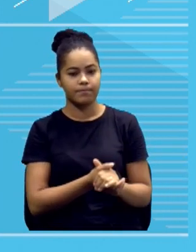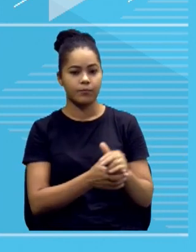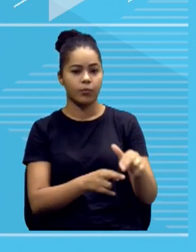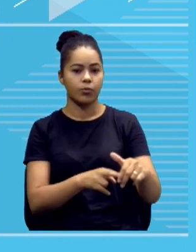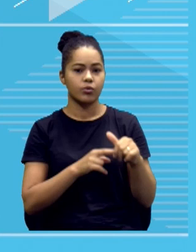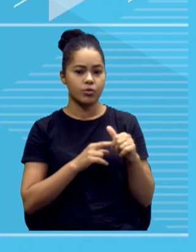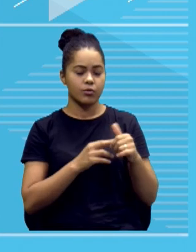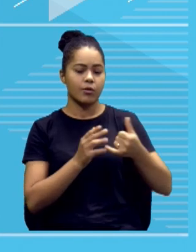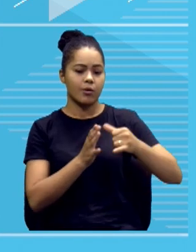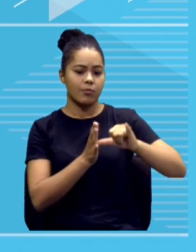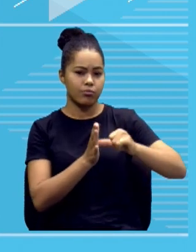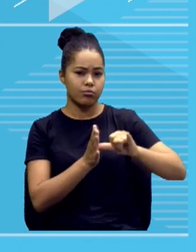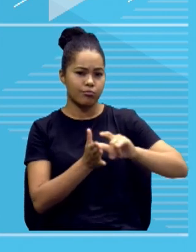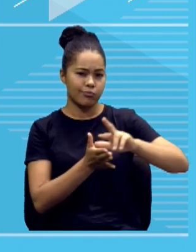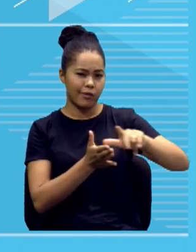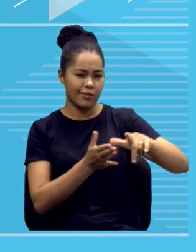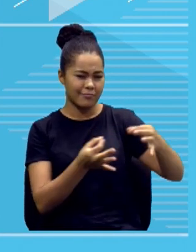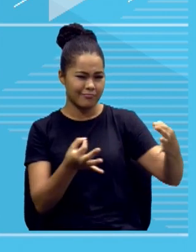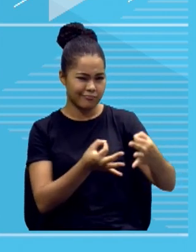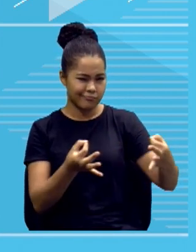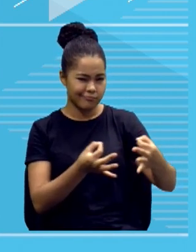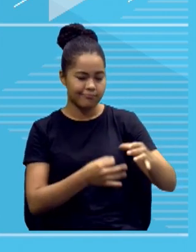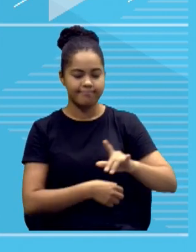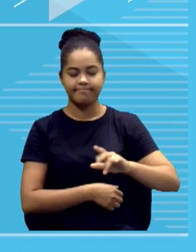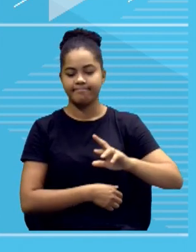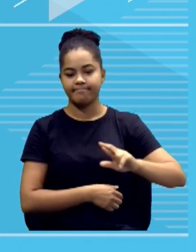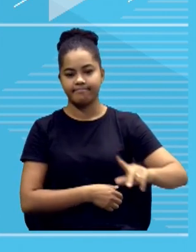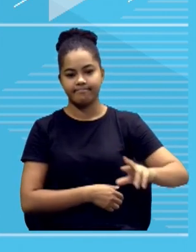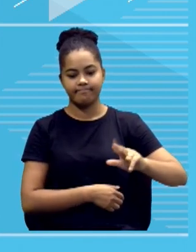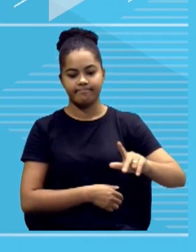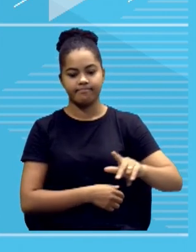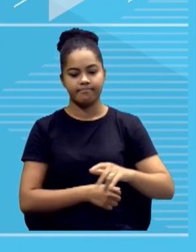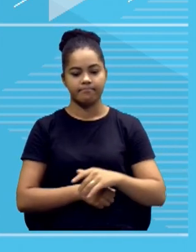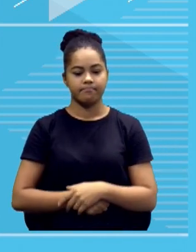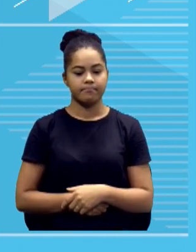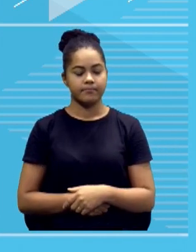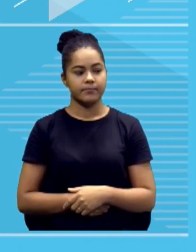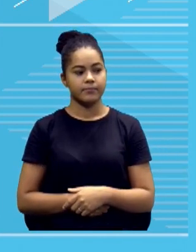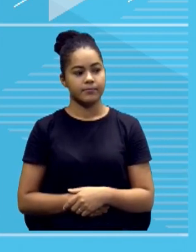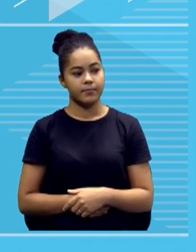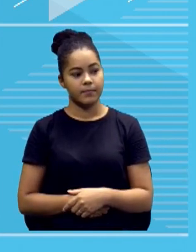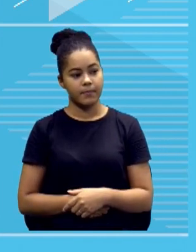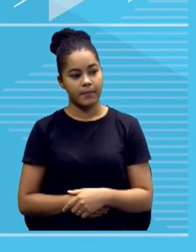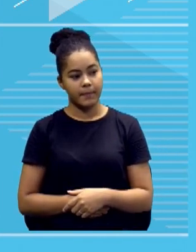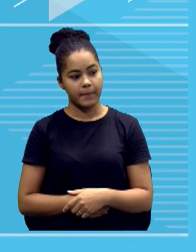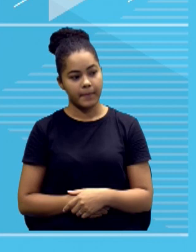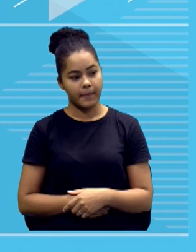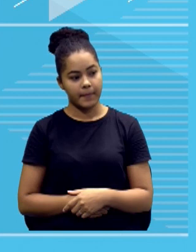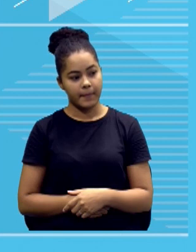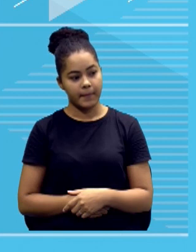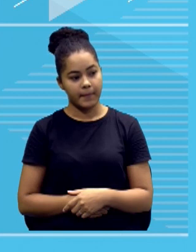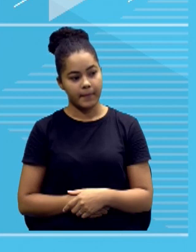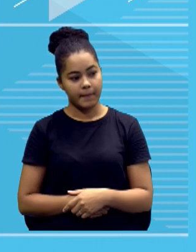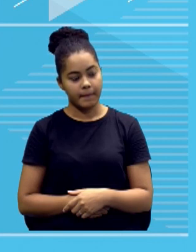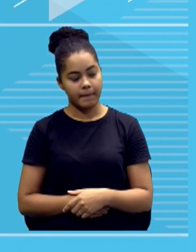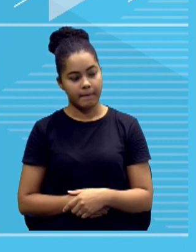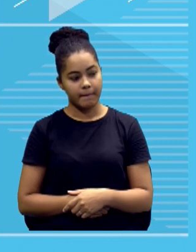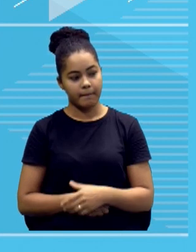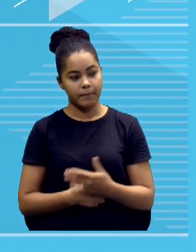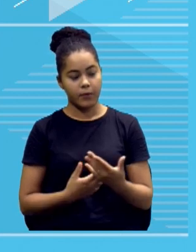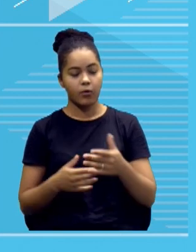Beleza? Todo gerador ele precisa ter uma resistência